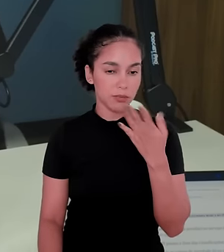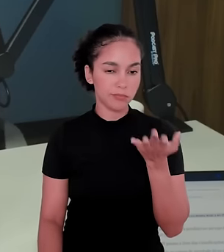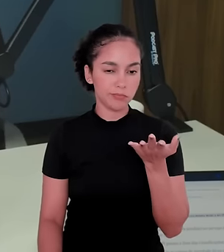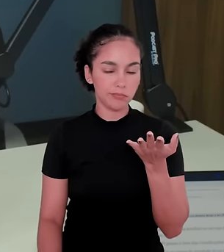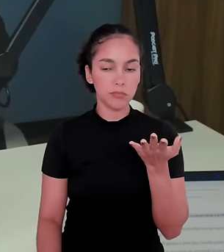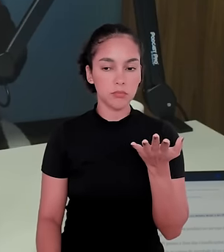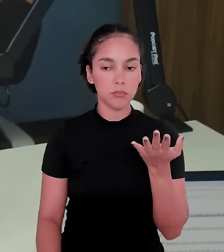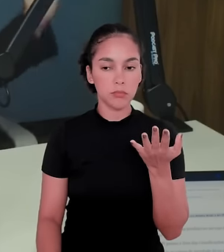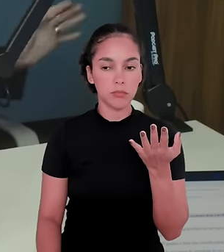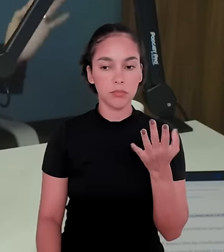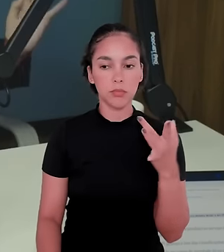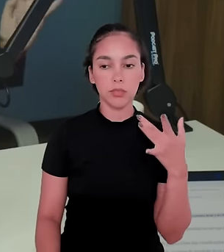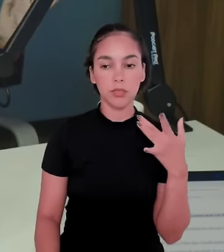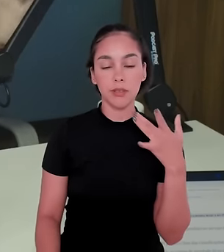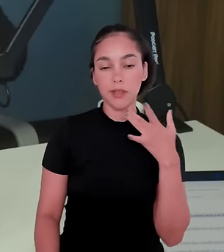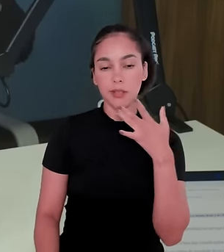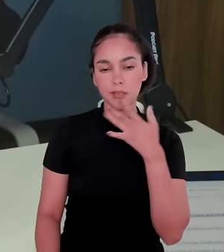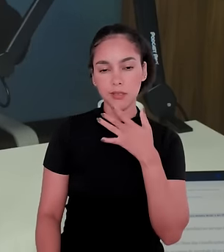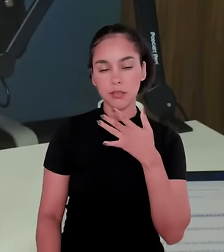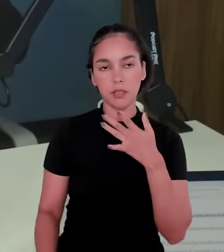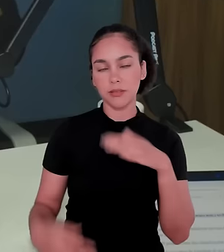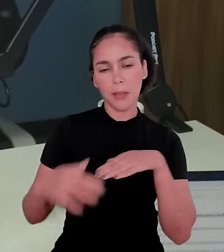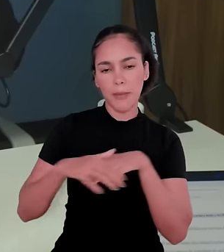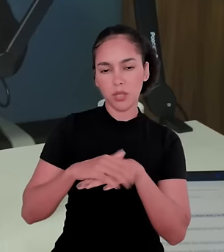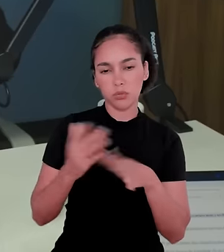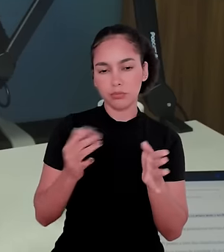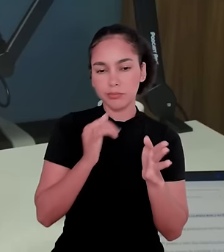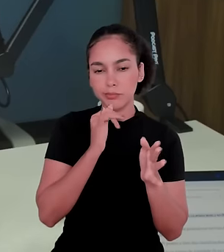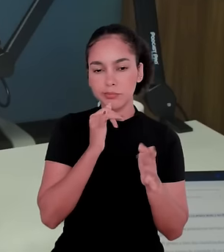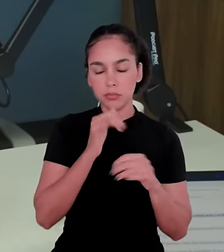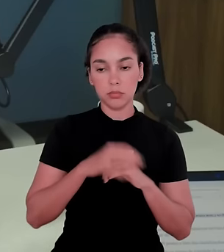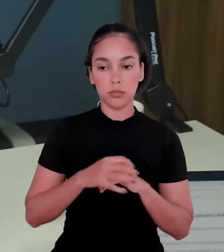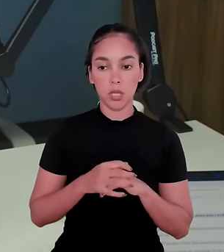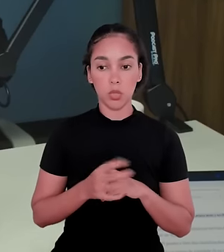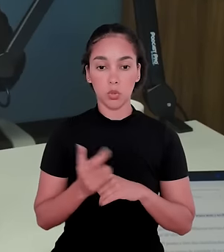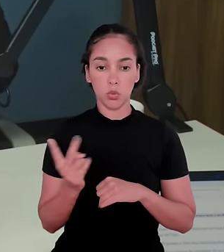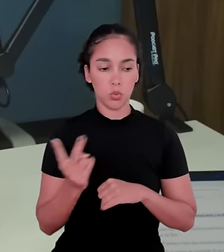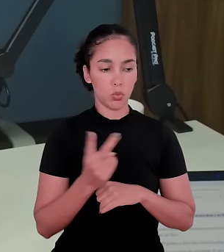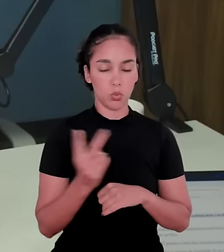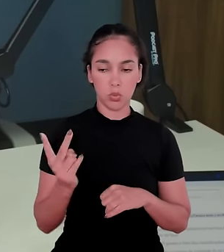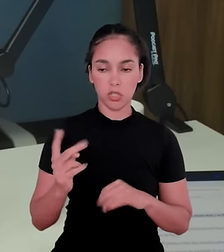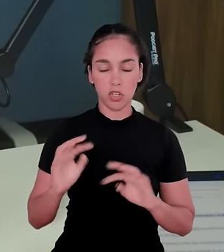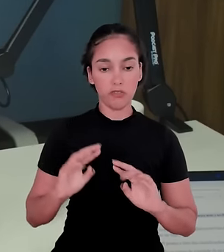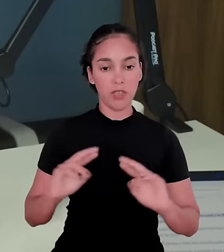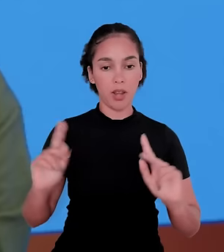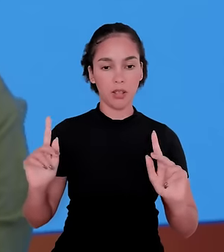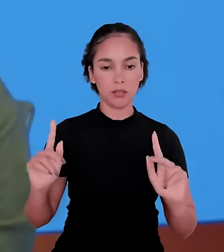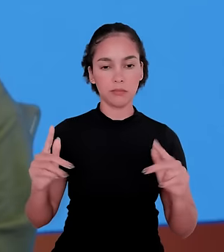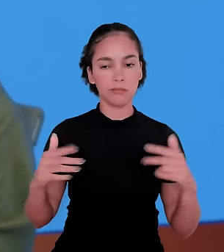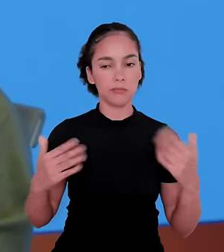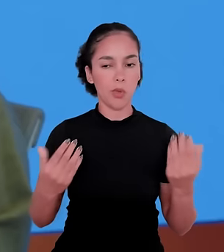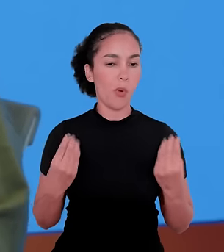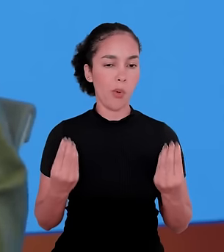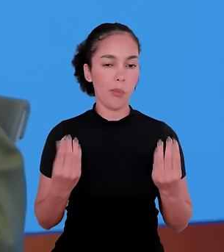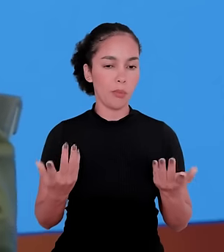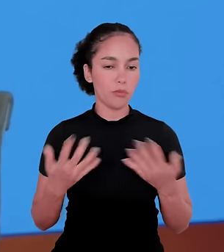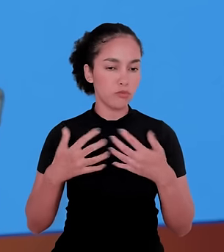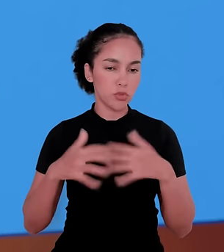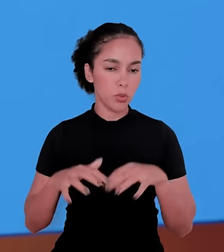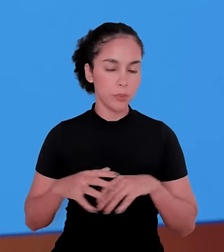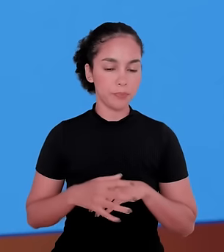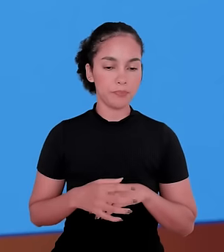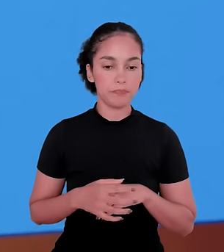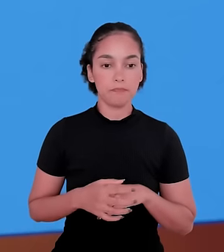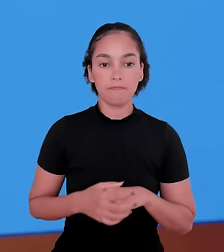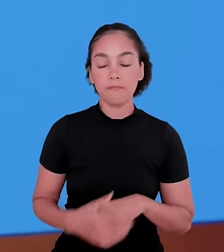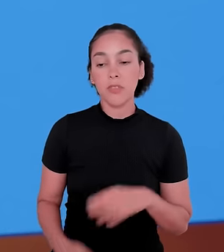de atividade delícia sapatos então eu tenho dois ramos diferentes duas classificações diferentes como que funciona isso então Eh vamos falar